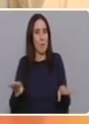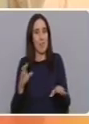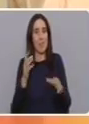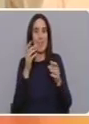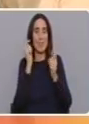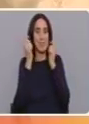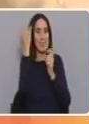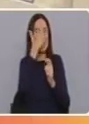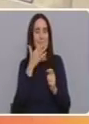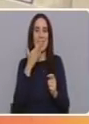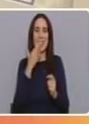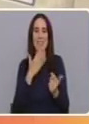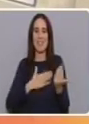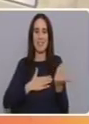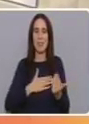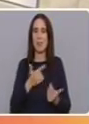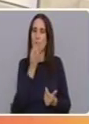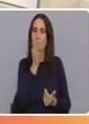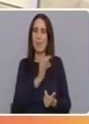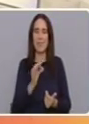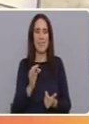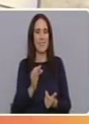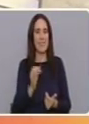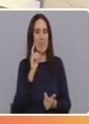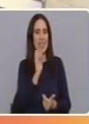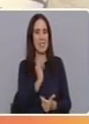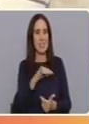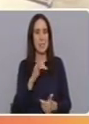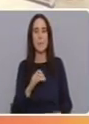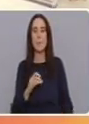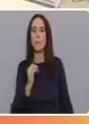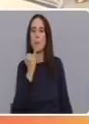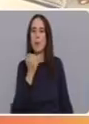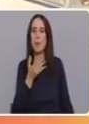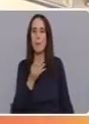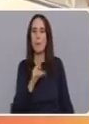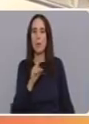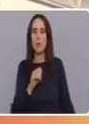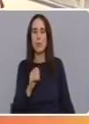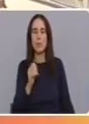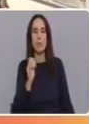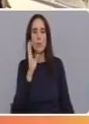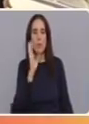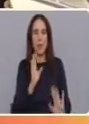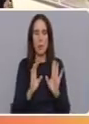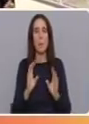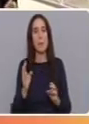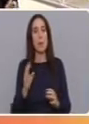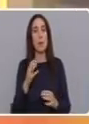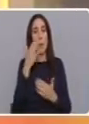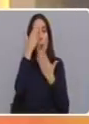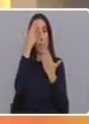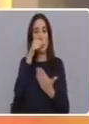representar, a cantar e a dançar. Que maravilha. Pernas, boa tarde. Normalmente homenageia-se pessoas que já não estão entre nós, o que torna